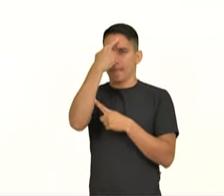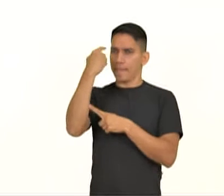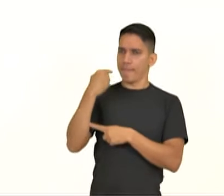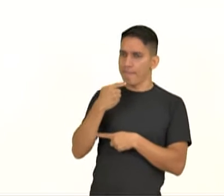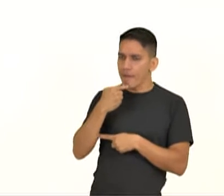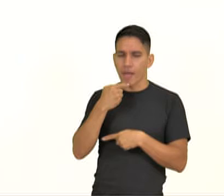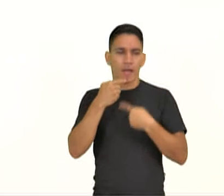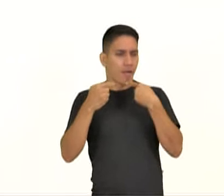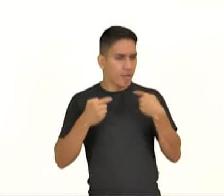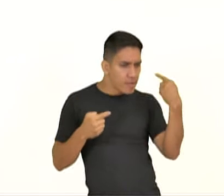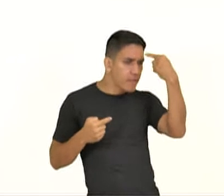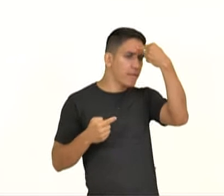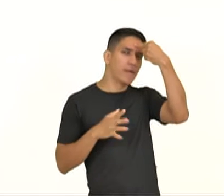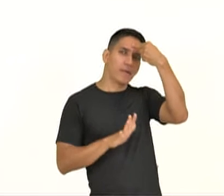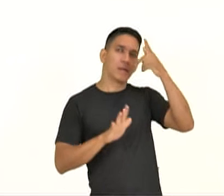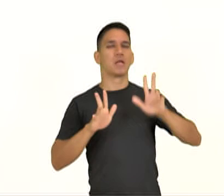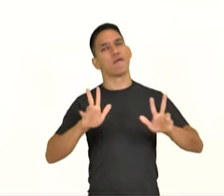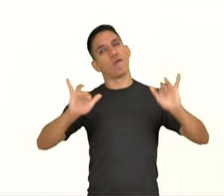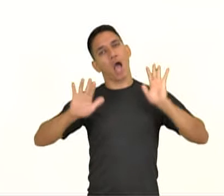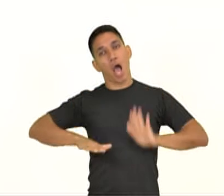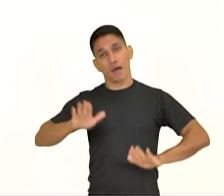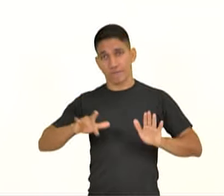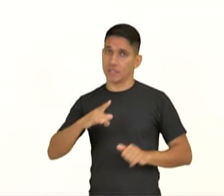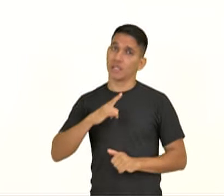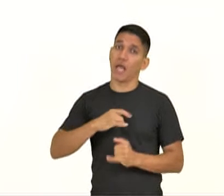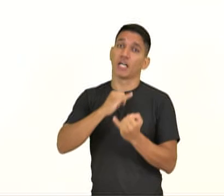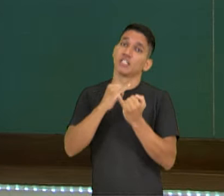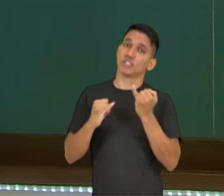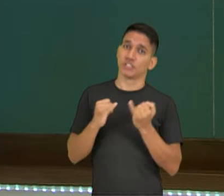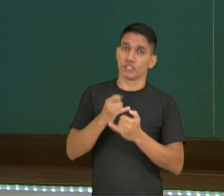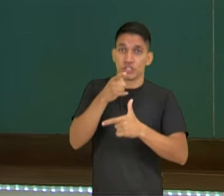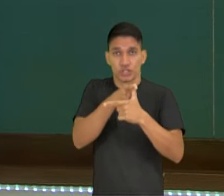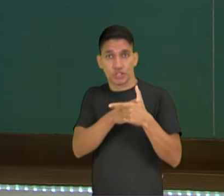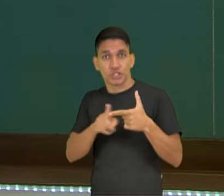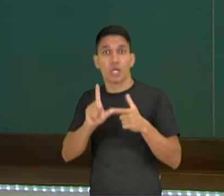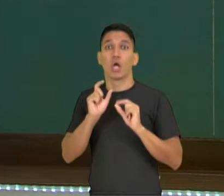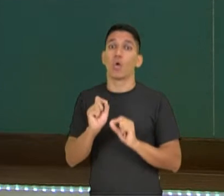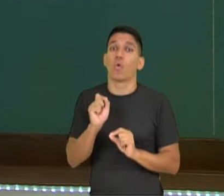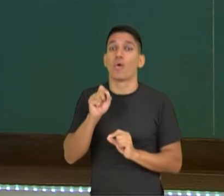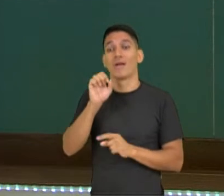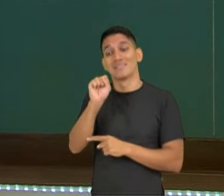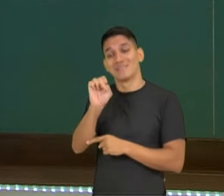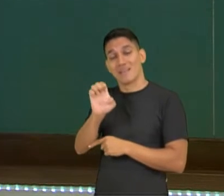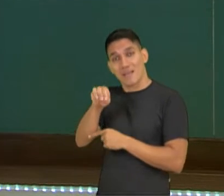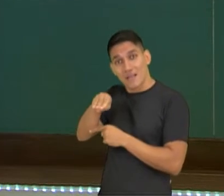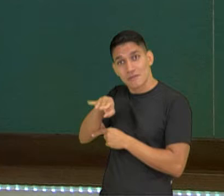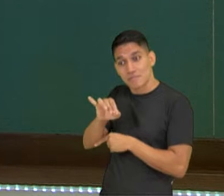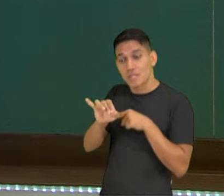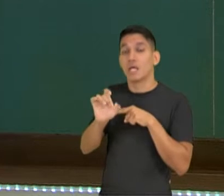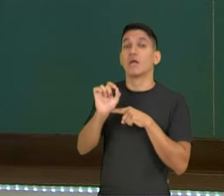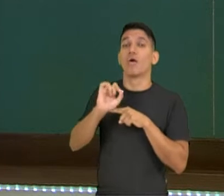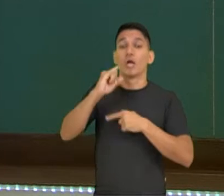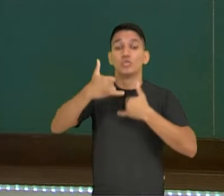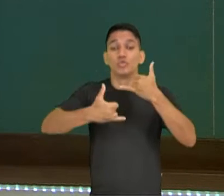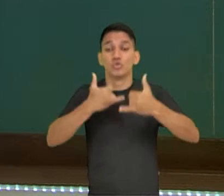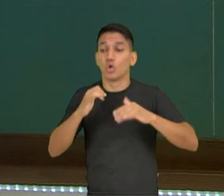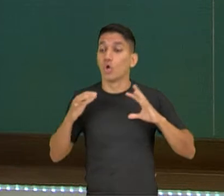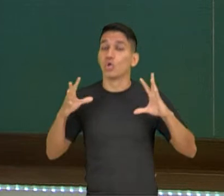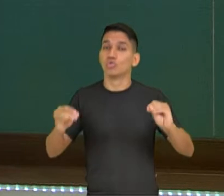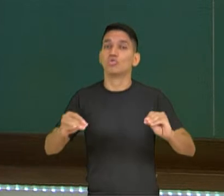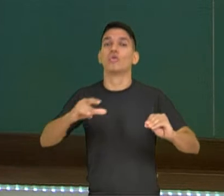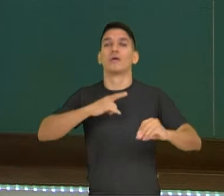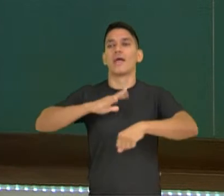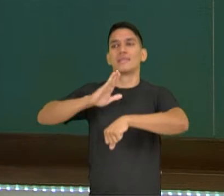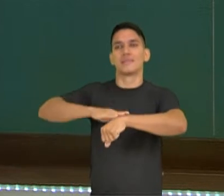só vão jogar 10 minutos. Né? Às vezes acontece isso. Então a ideia é que esses jogos semi-cooperativos, que todo mundo jogue mesmo tanto, mesmo